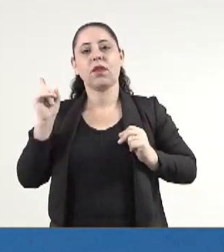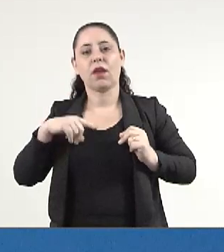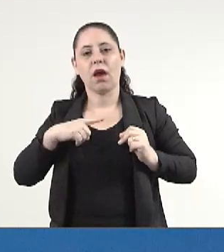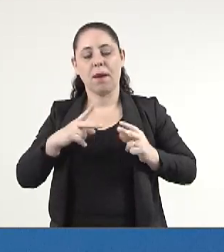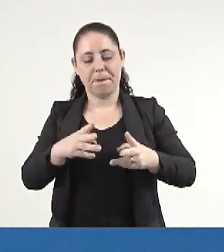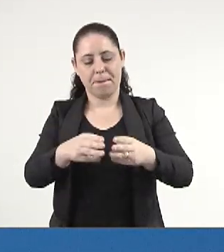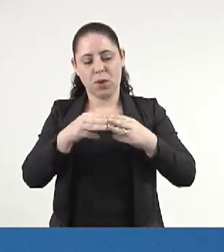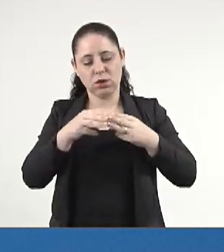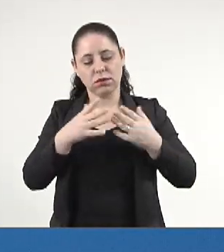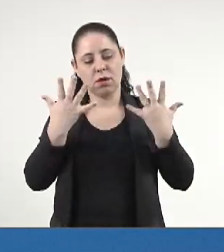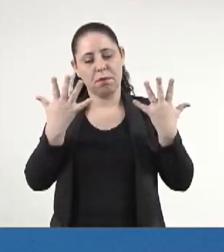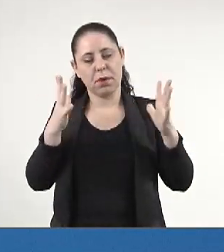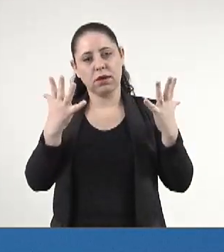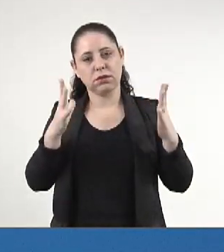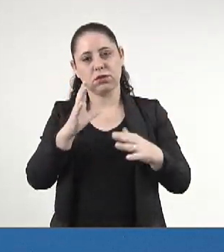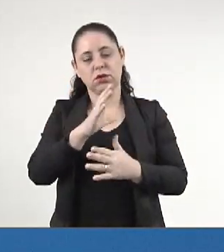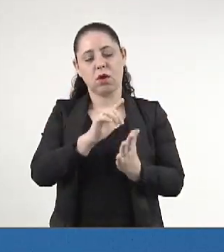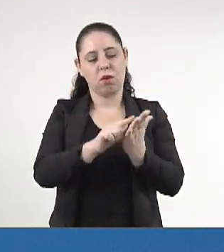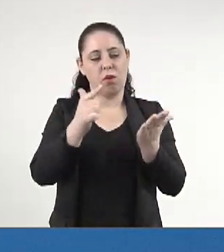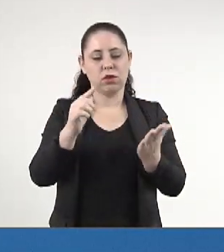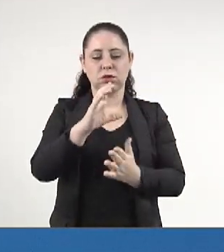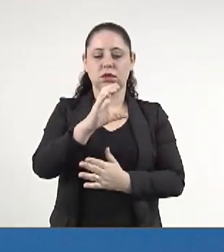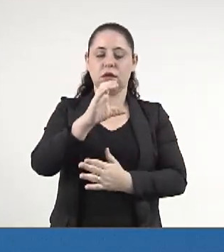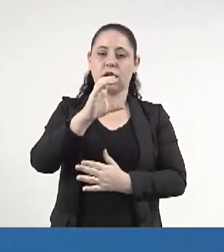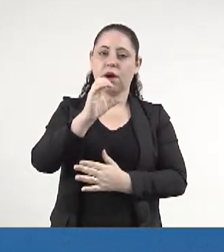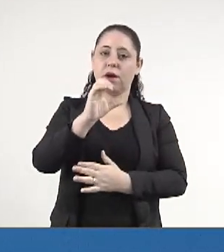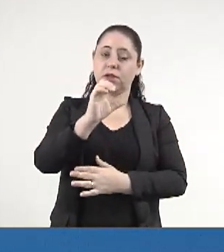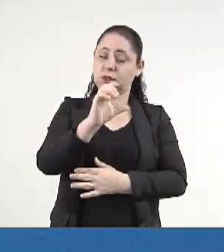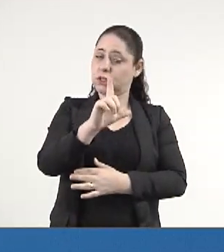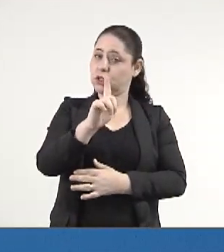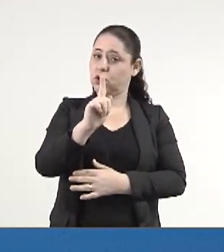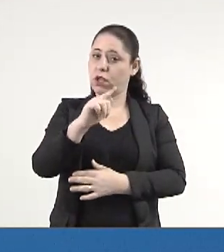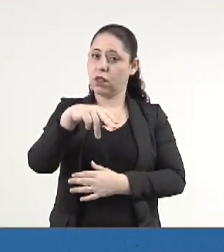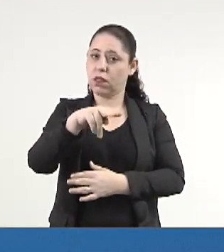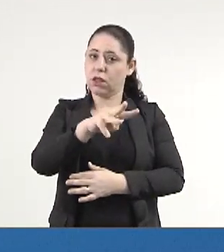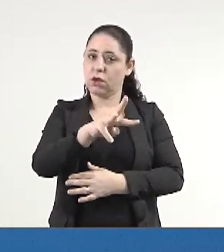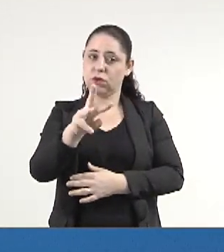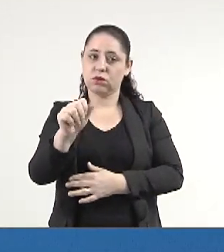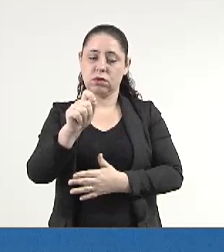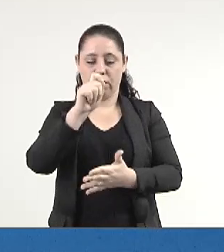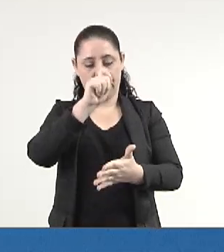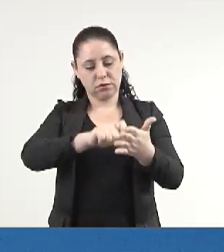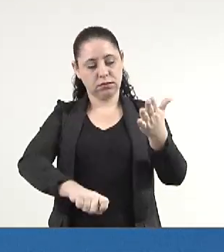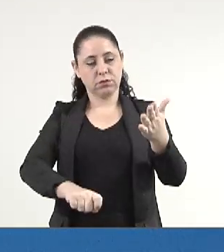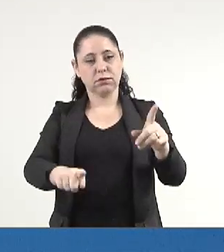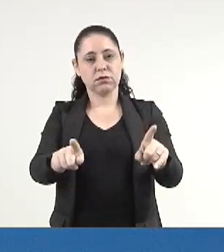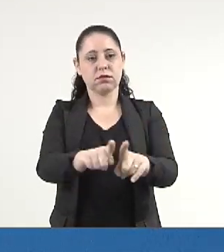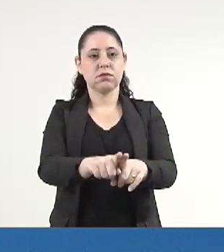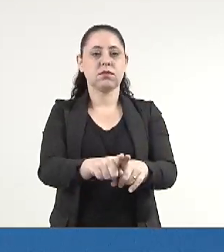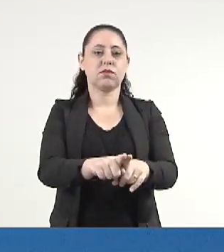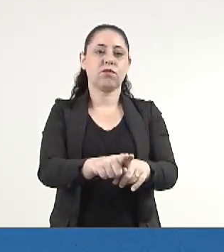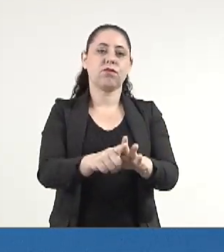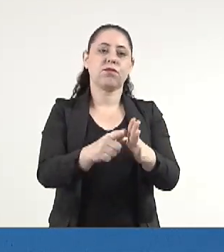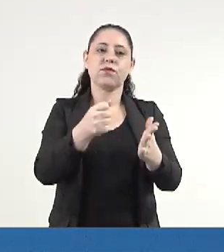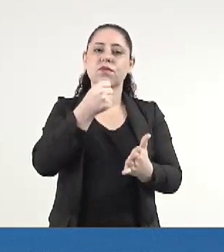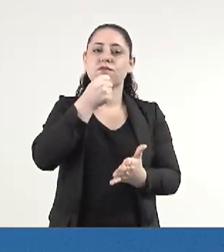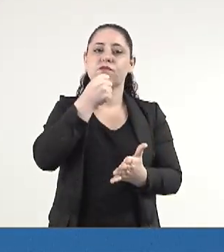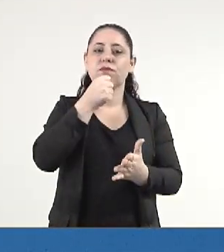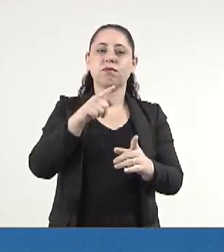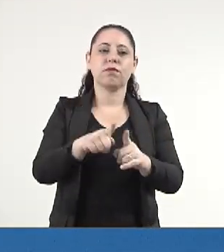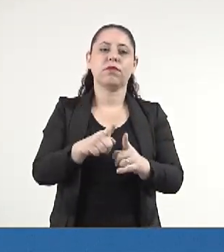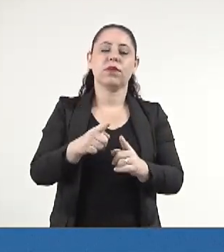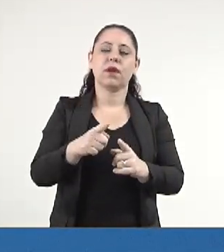é merecida a presente moção de aplauso ao Campo Grande News e à jornalista que assina a referida matéria. Para tanto, contamos com o